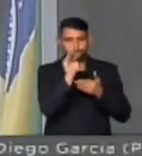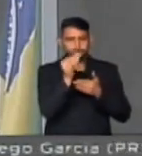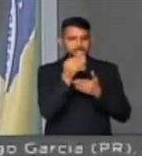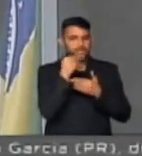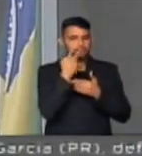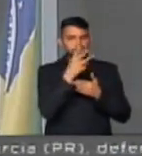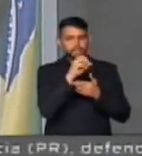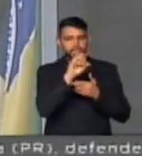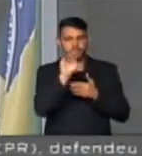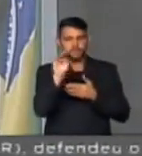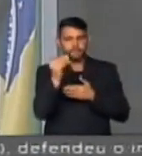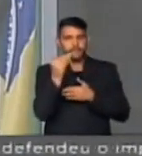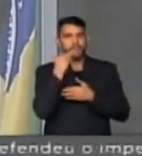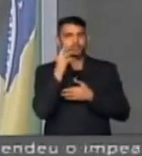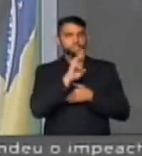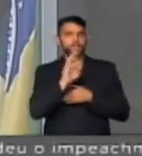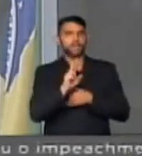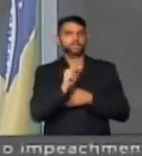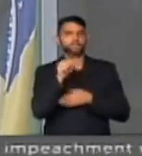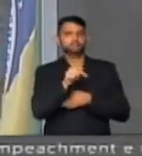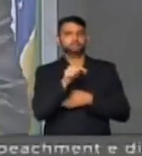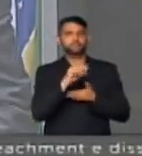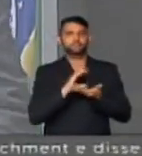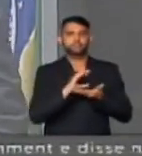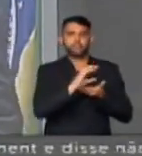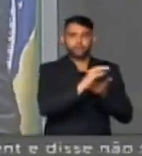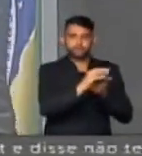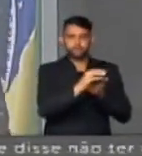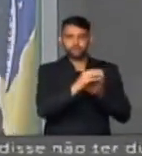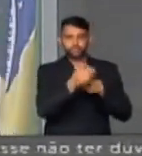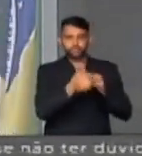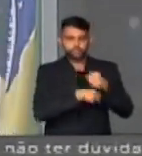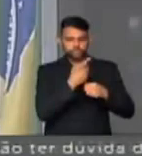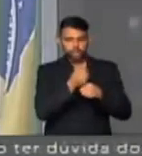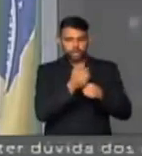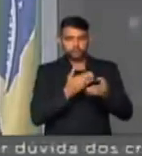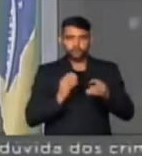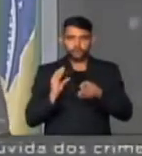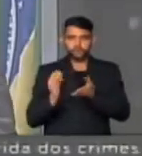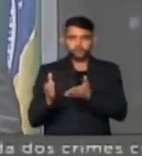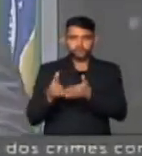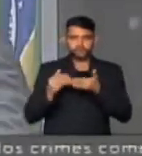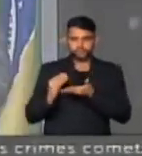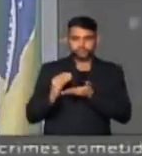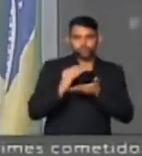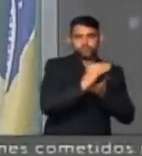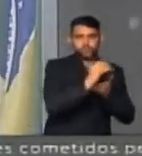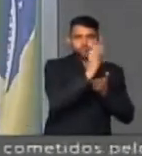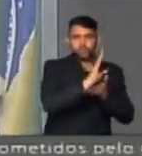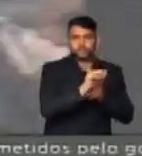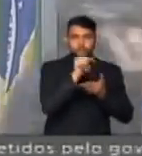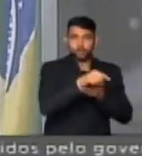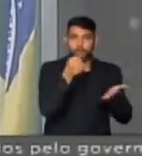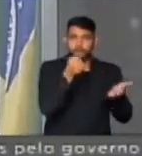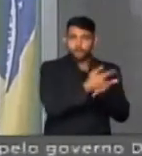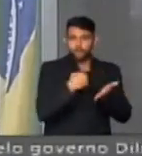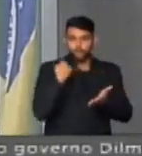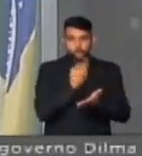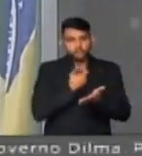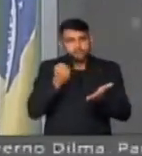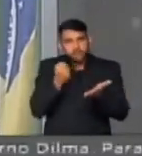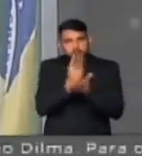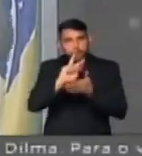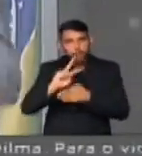e 300 milhões de reais, dinheiro subsidiado da população brasileira, e nós pagamos